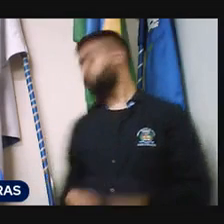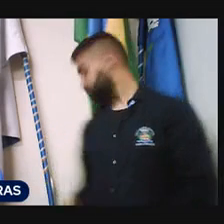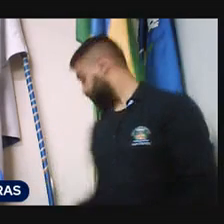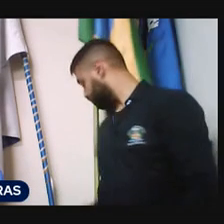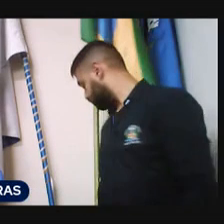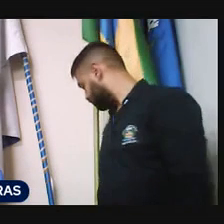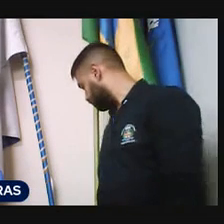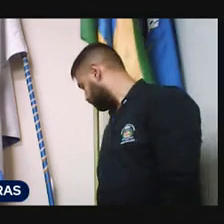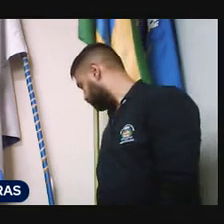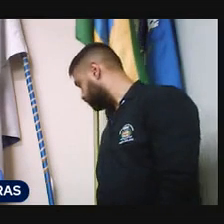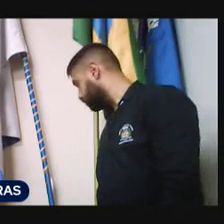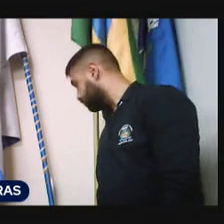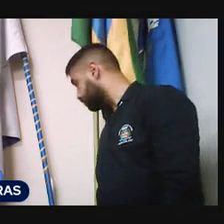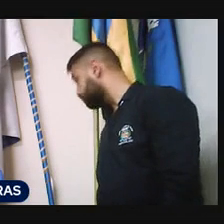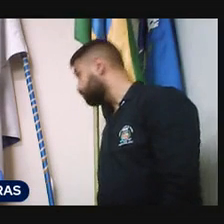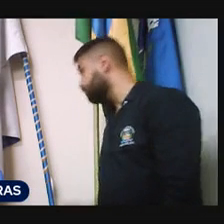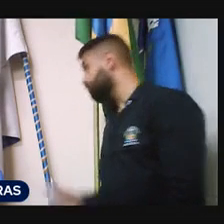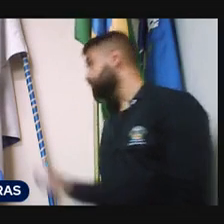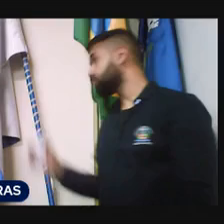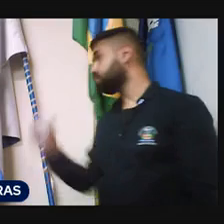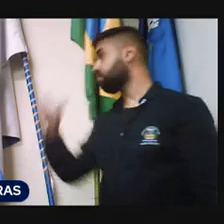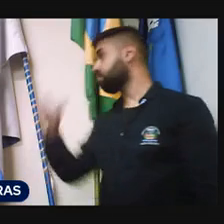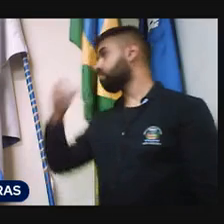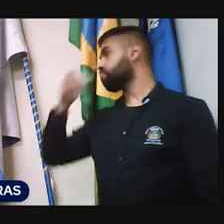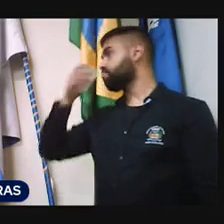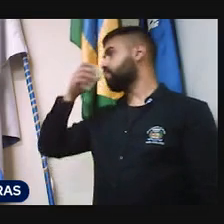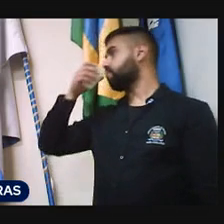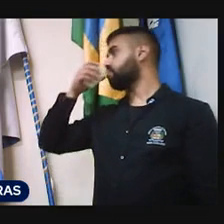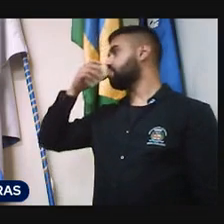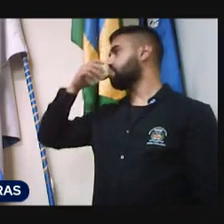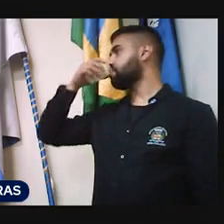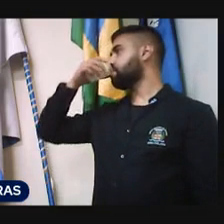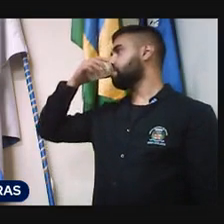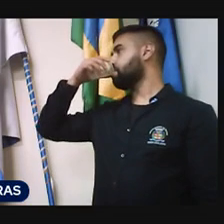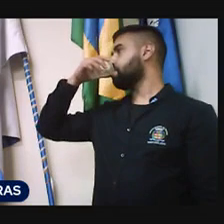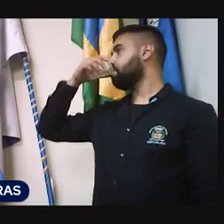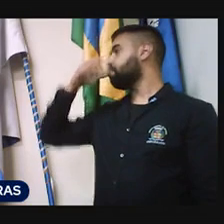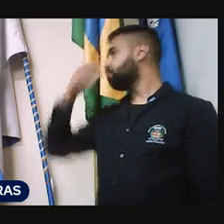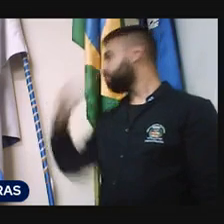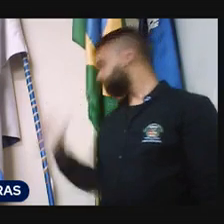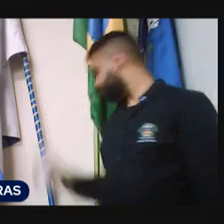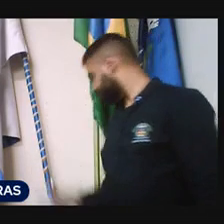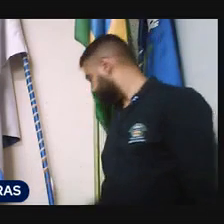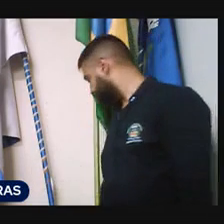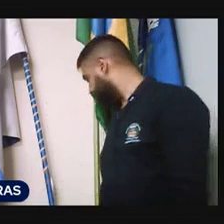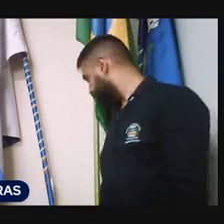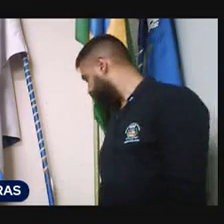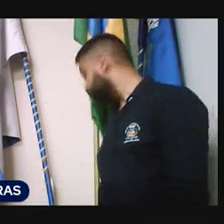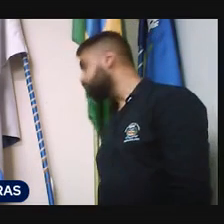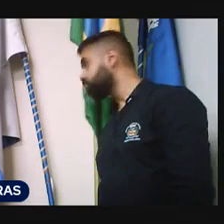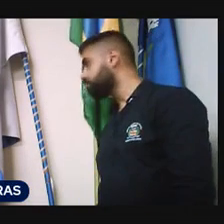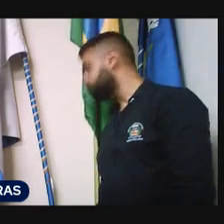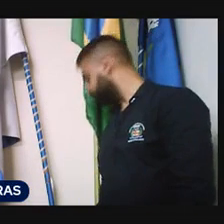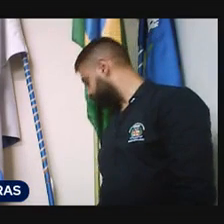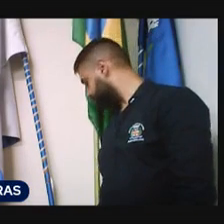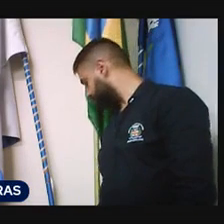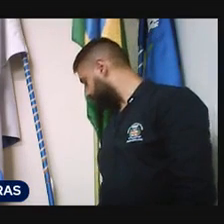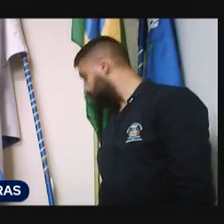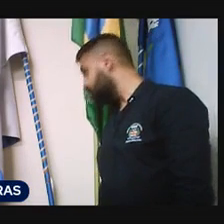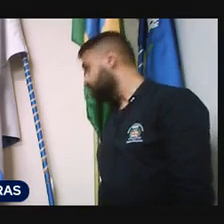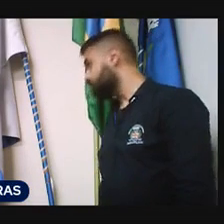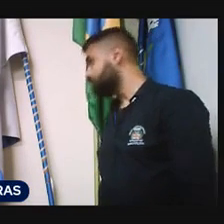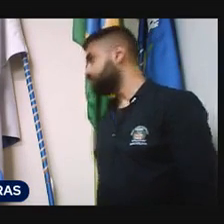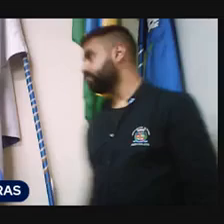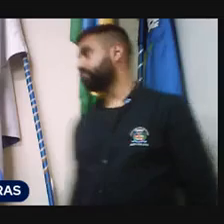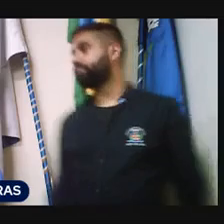a leitura dos requerimentos do vereador encaminha Vereador David feitura de